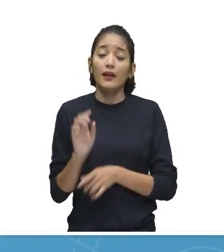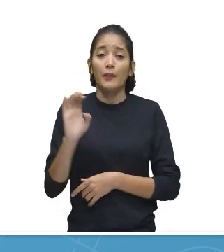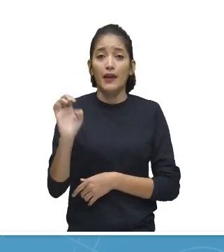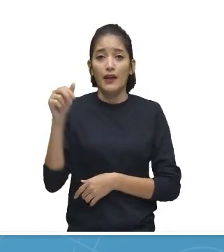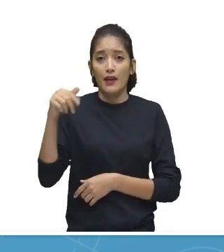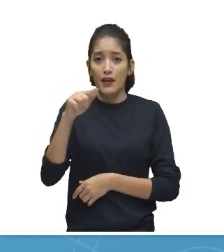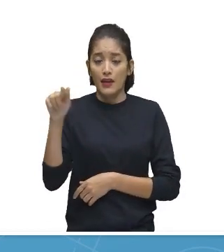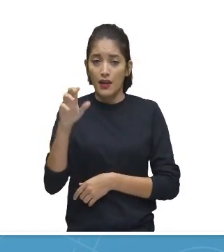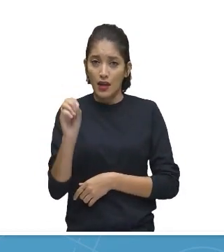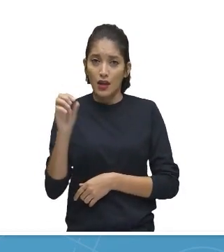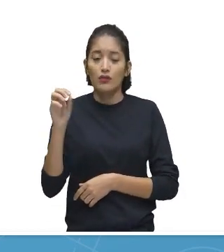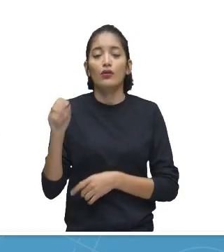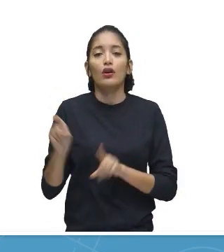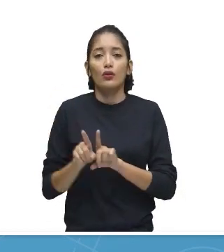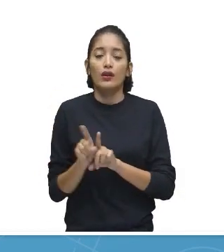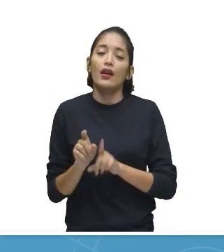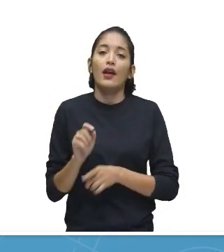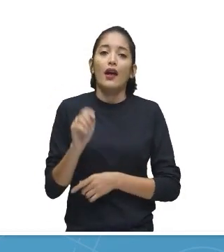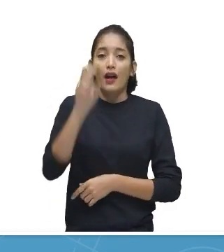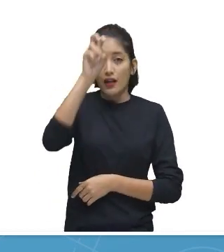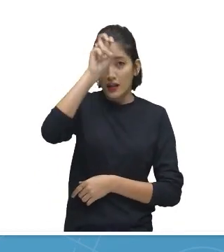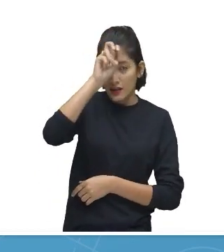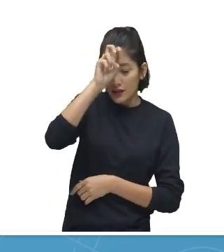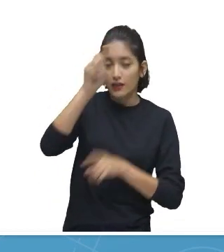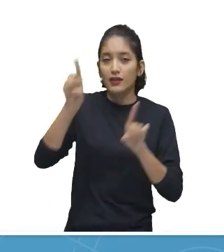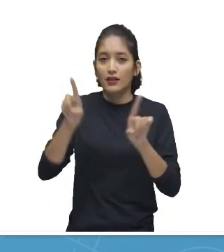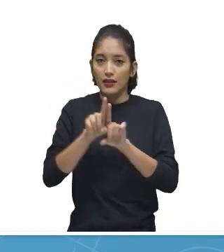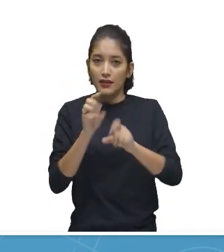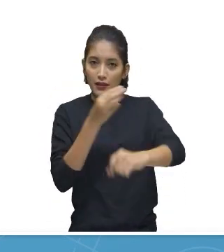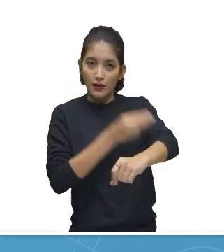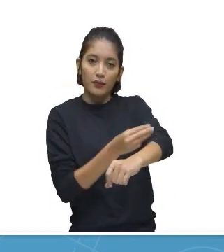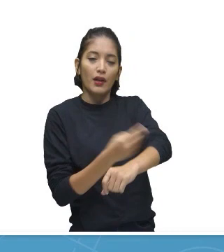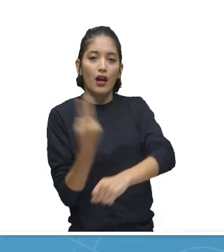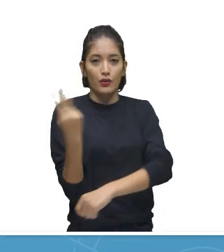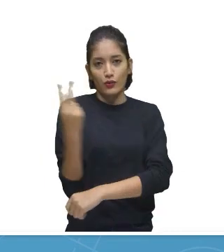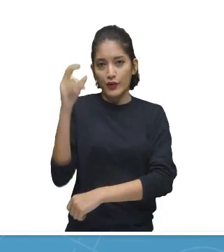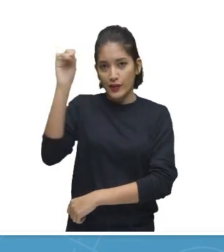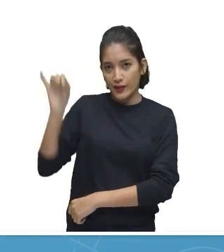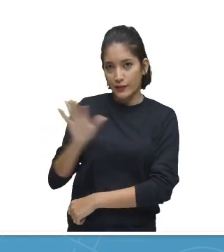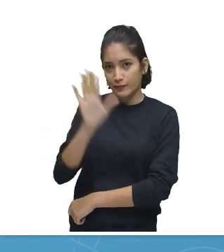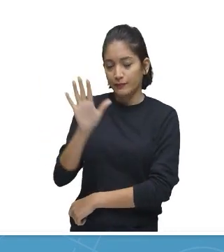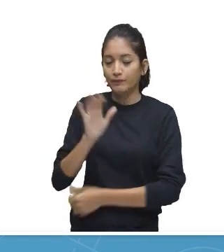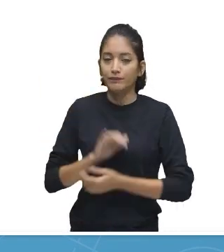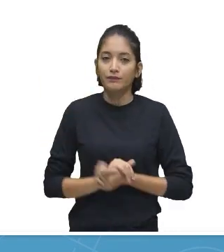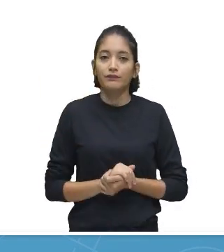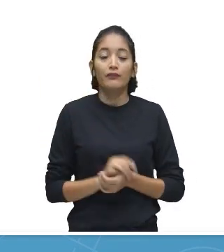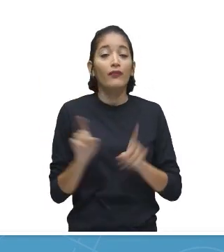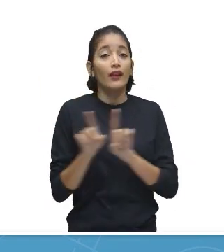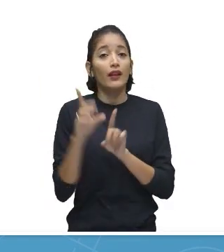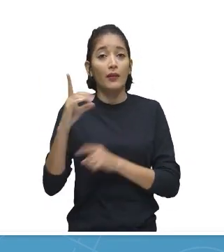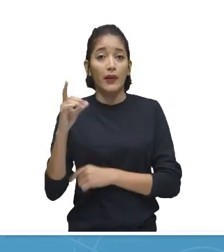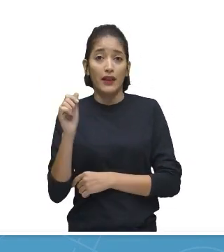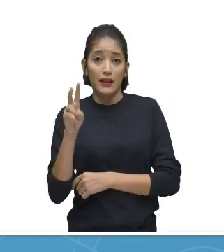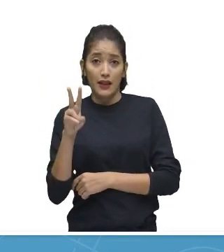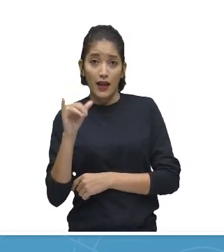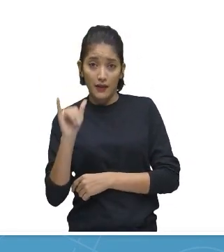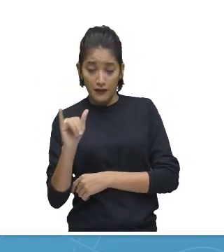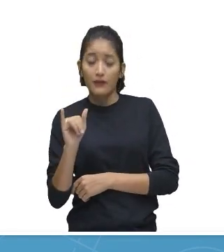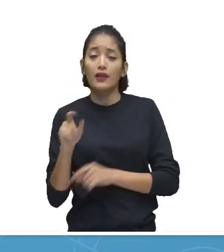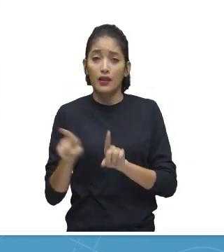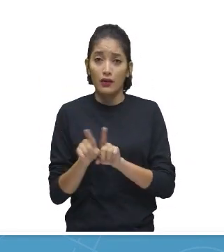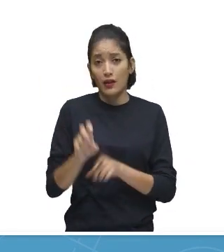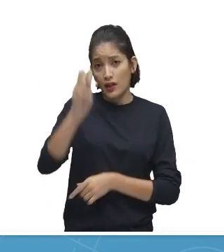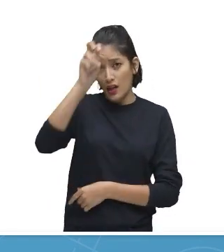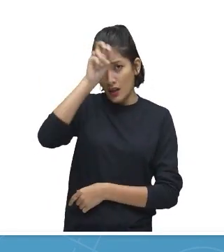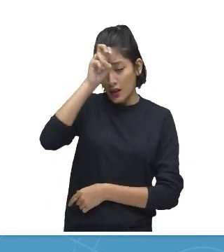arte egípcia e arte na Idade Média, né? Fazendo referência às duas imagens. O Davi Eduardo colocou que é arte egípcia